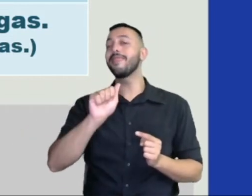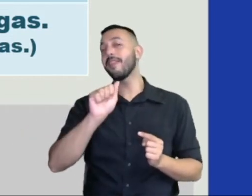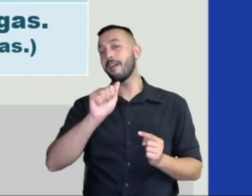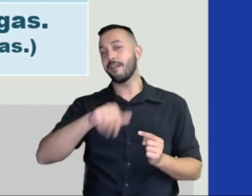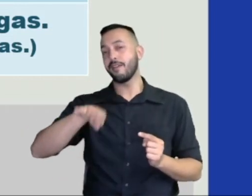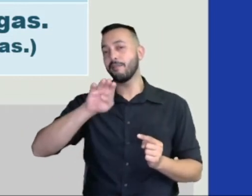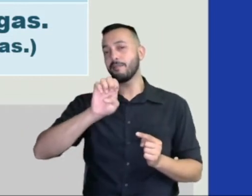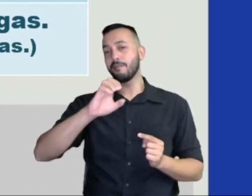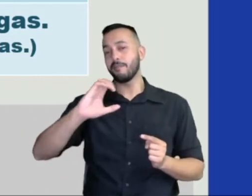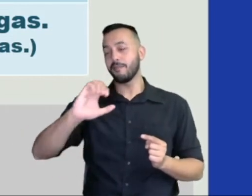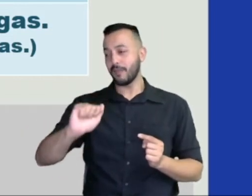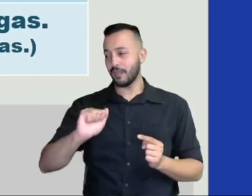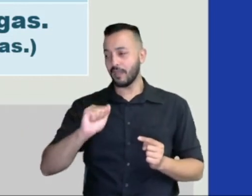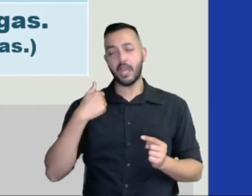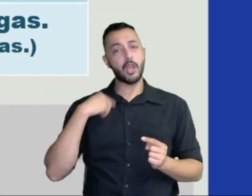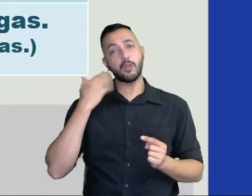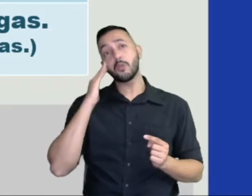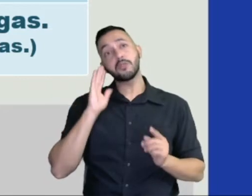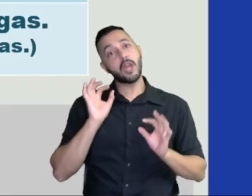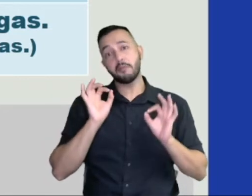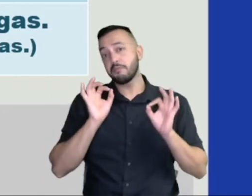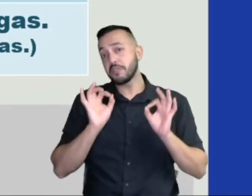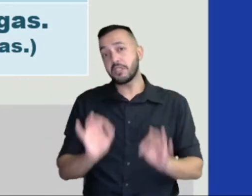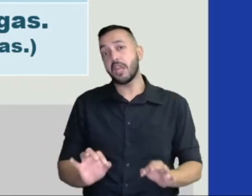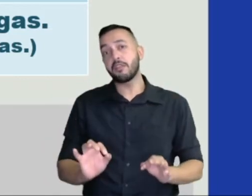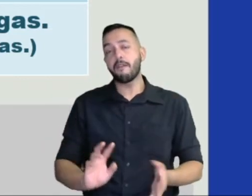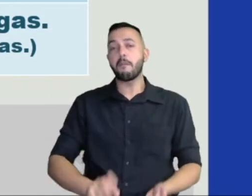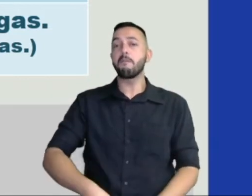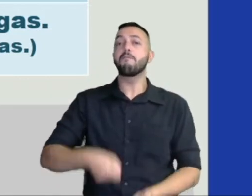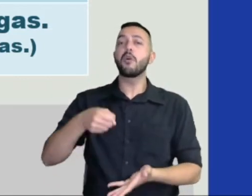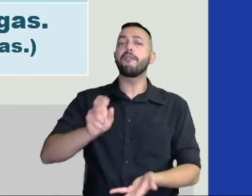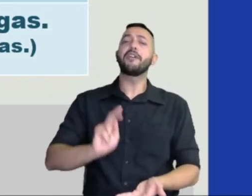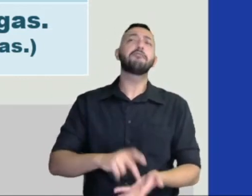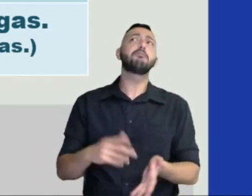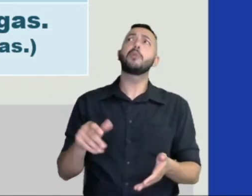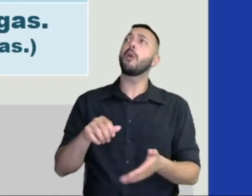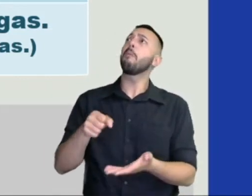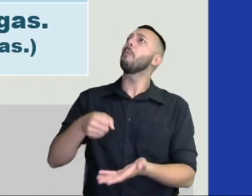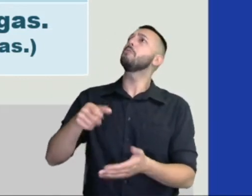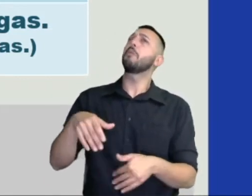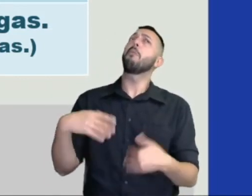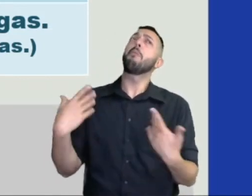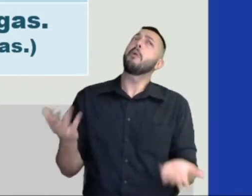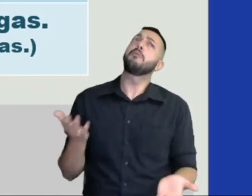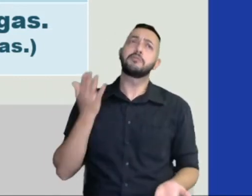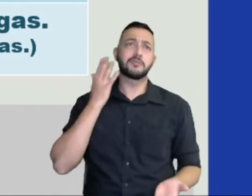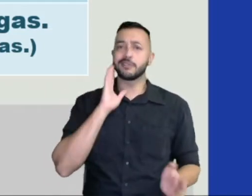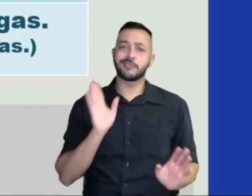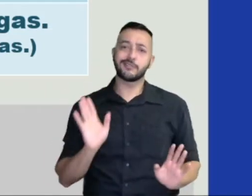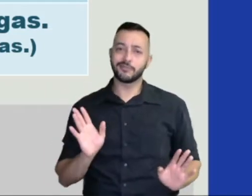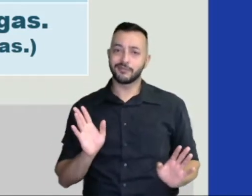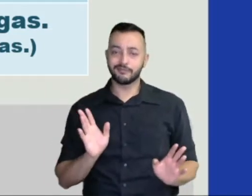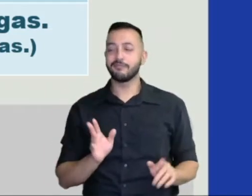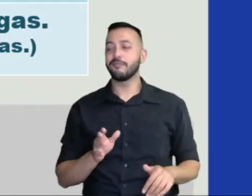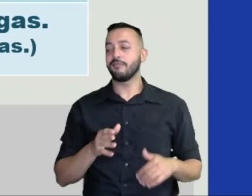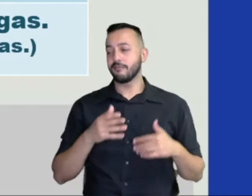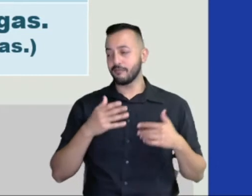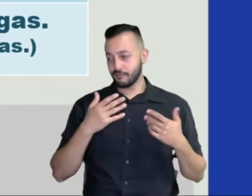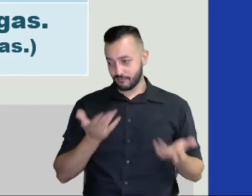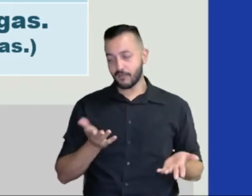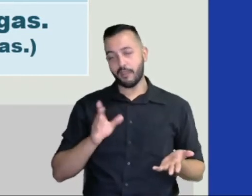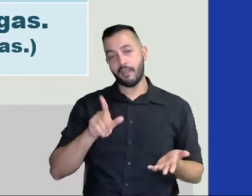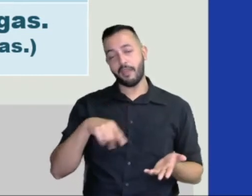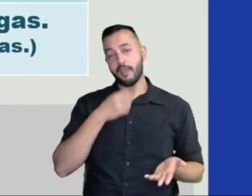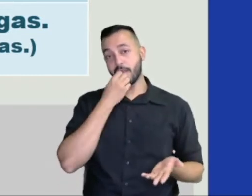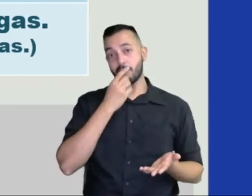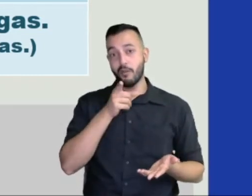definido, não é uma bolsa de estudo exata, é uma bolsa de estudo que eu quero. Certo? E aí, ó, já é uma